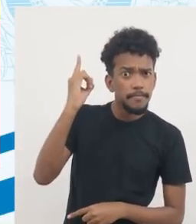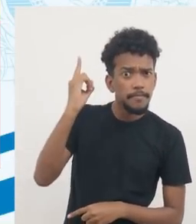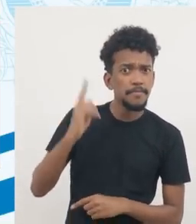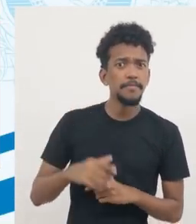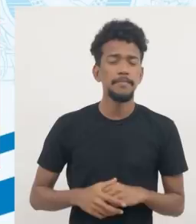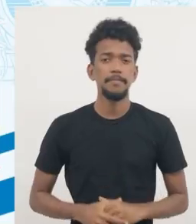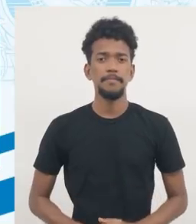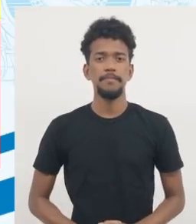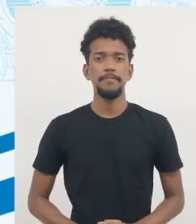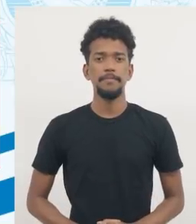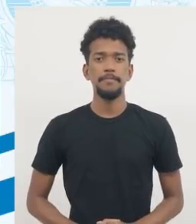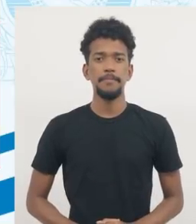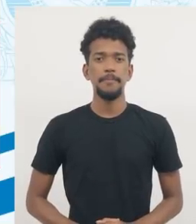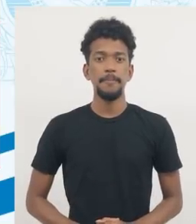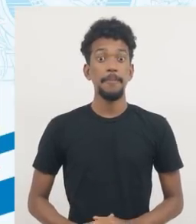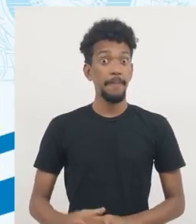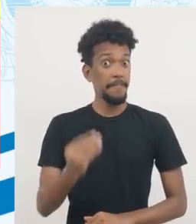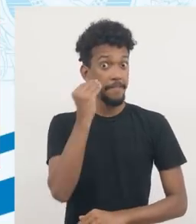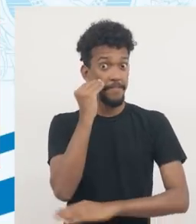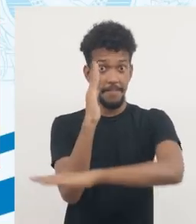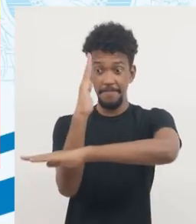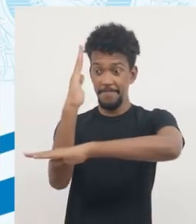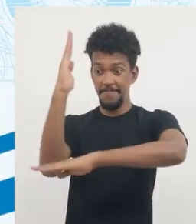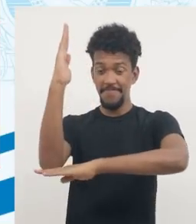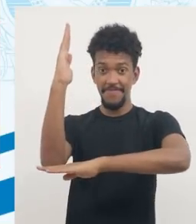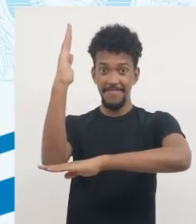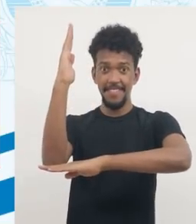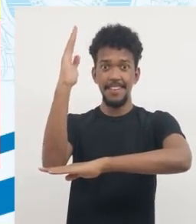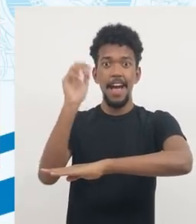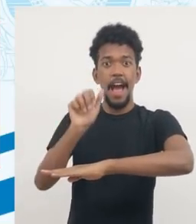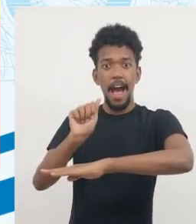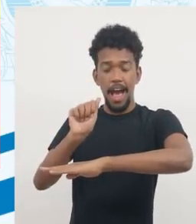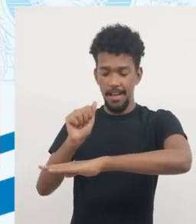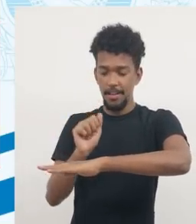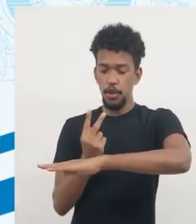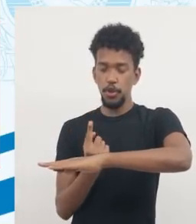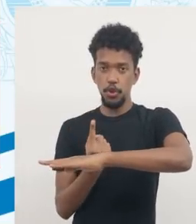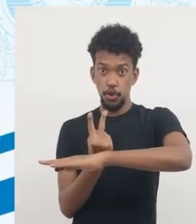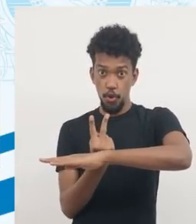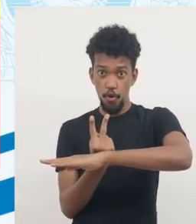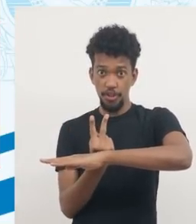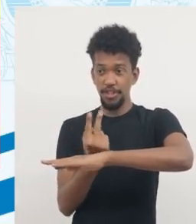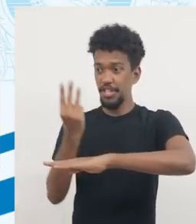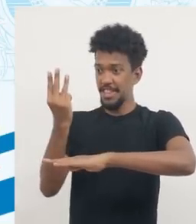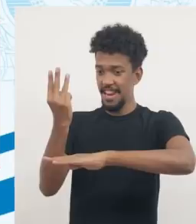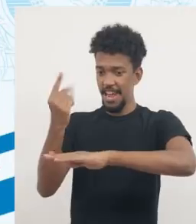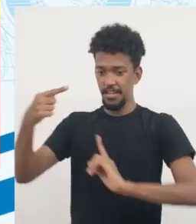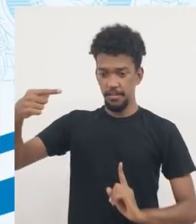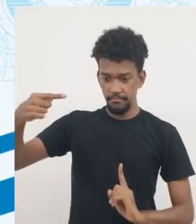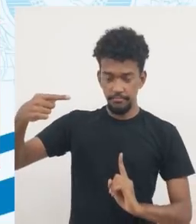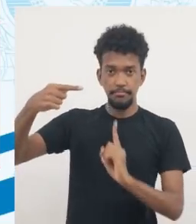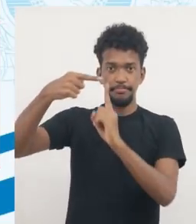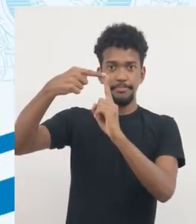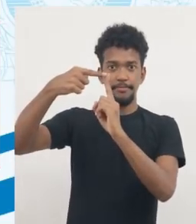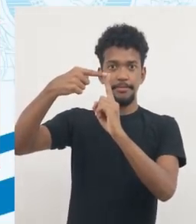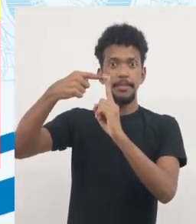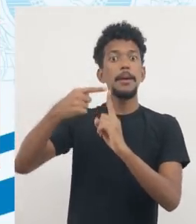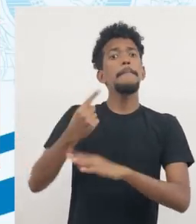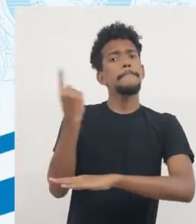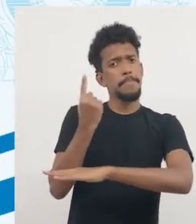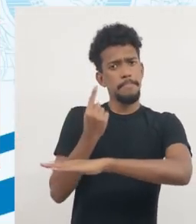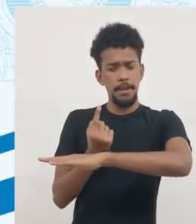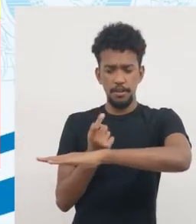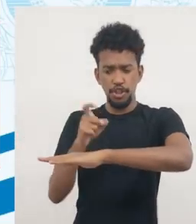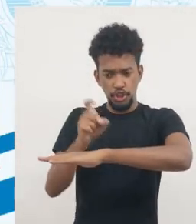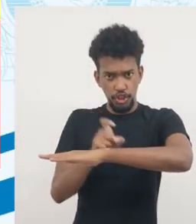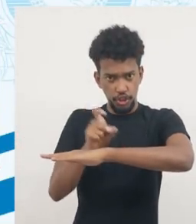localizar? Veja, o ponto A, 2, 3. Primeiro o X e